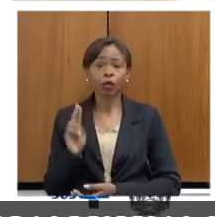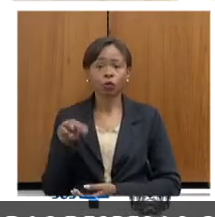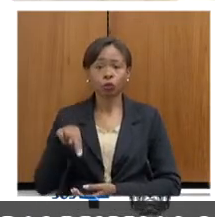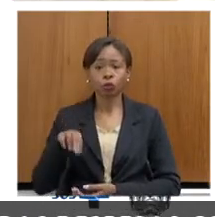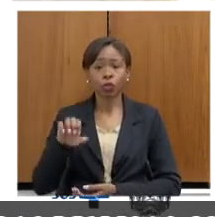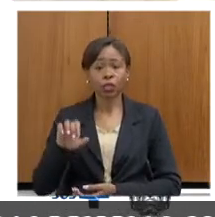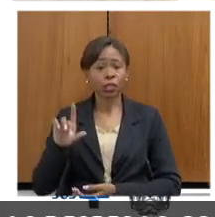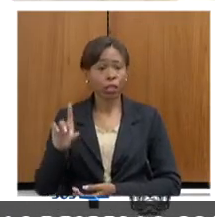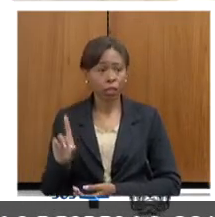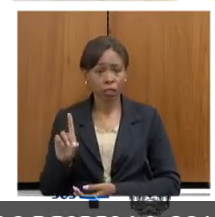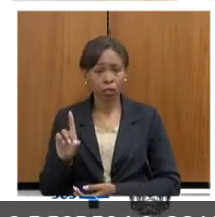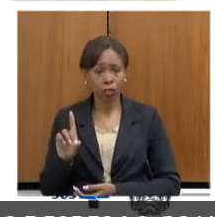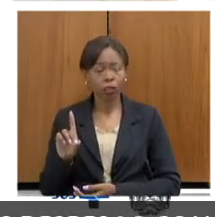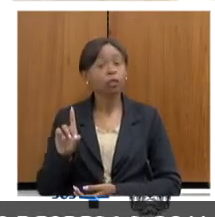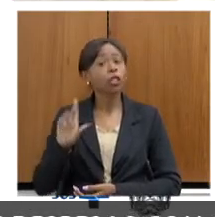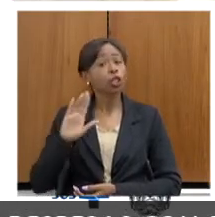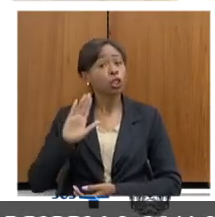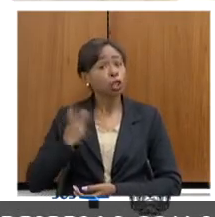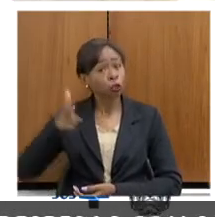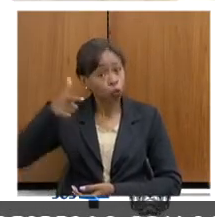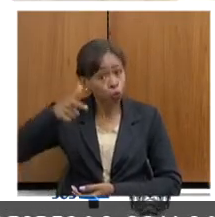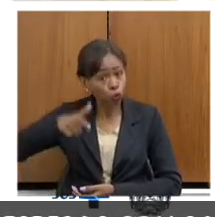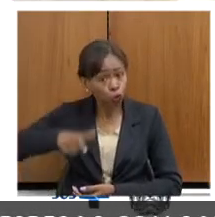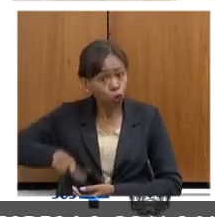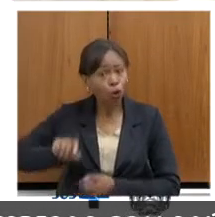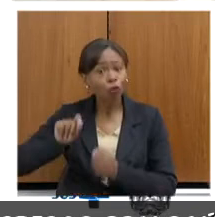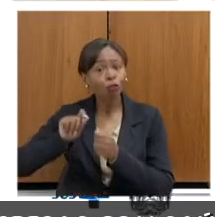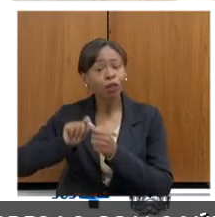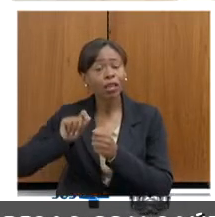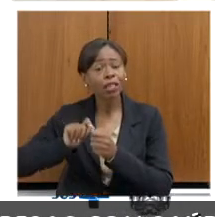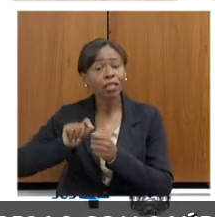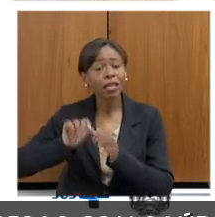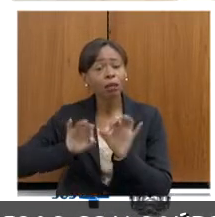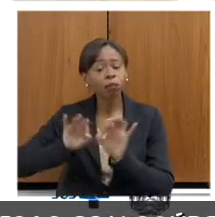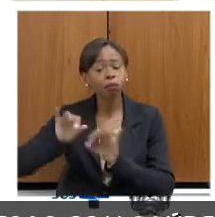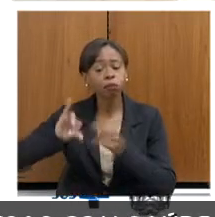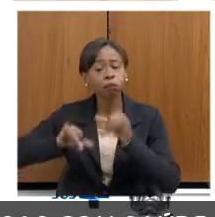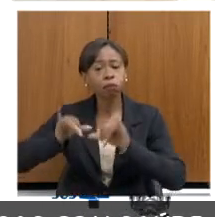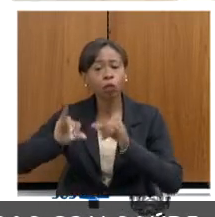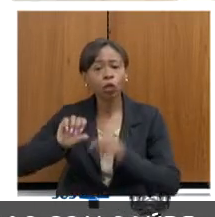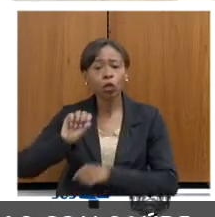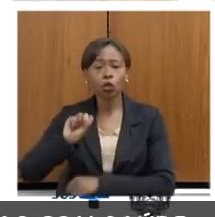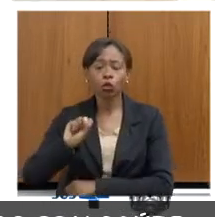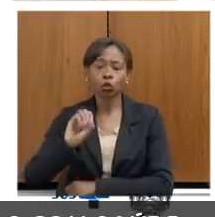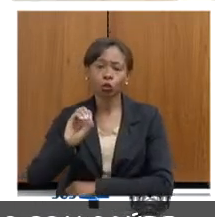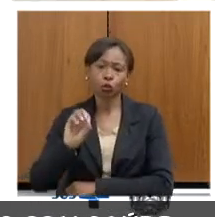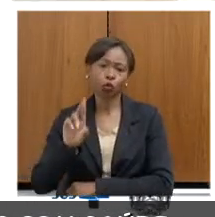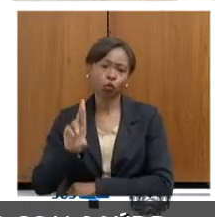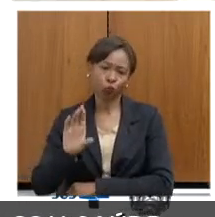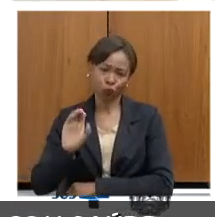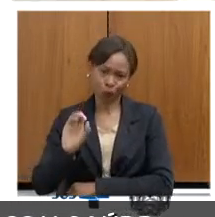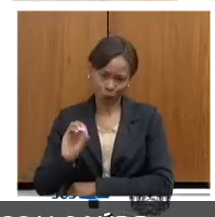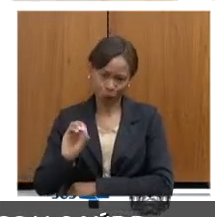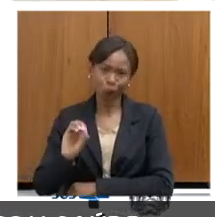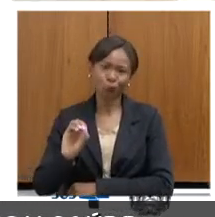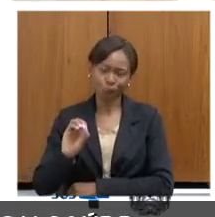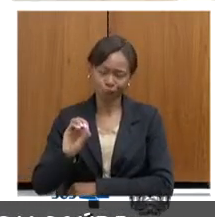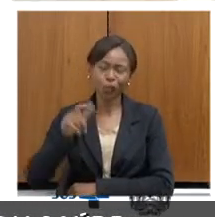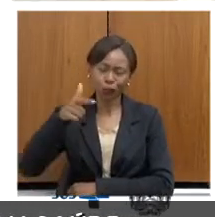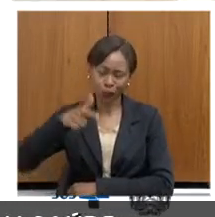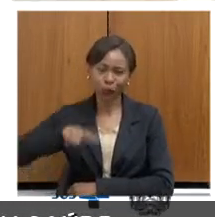voltamos a produzir soros depois de desde 2016 a funed voltou a produzir